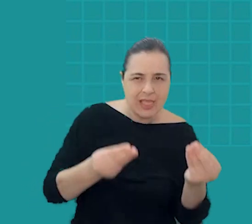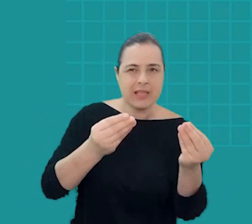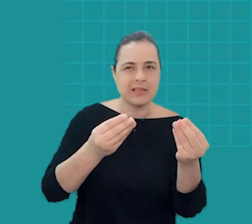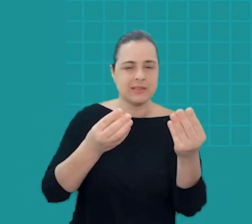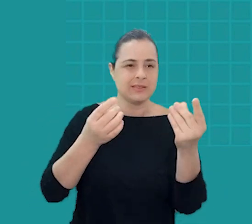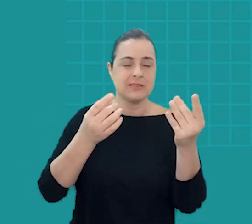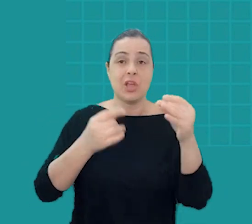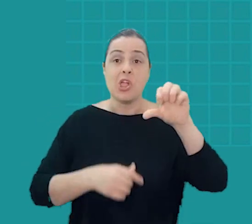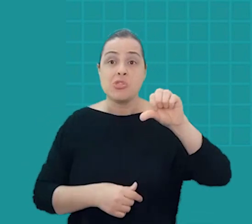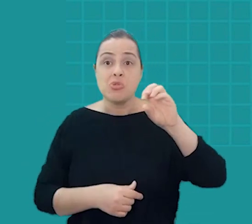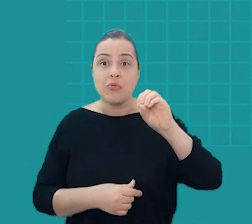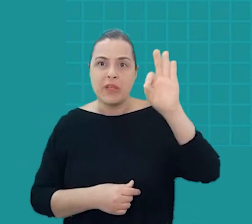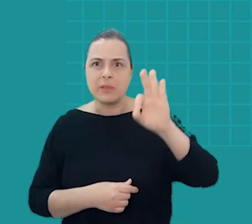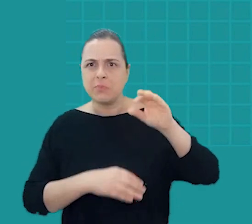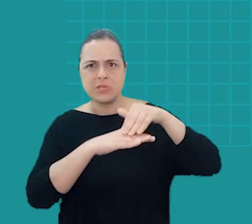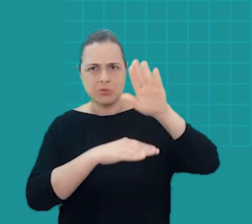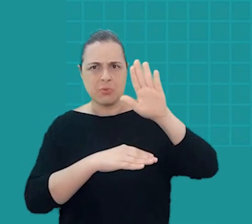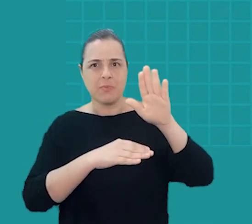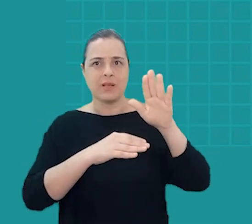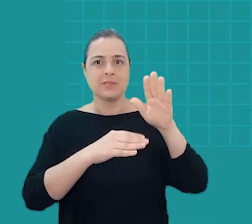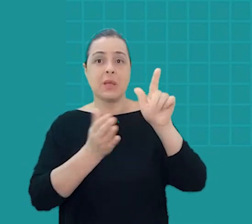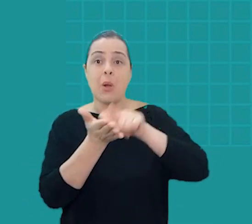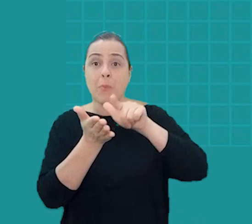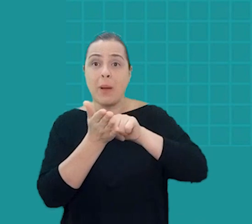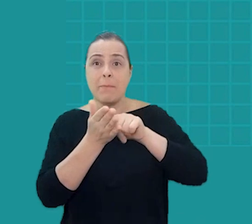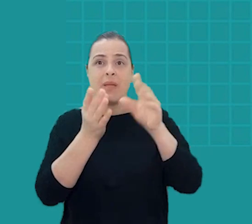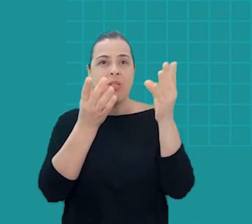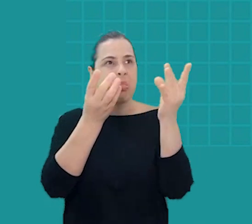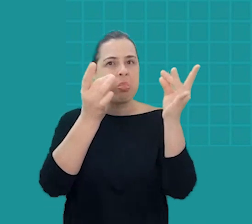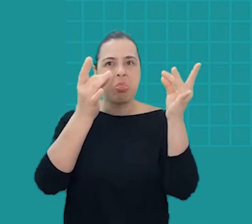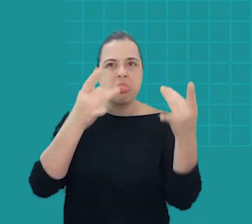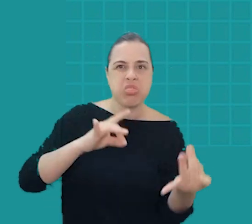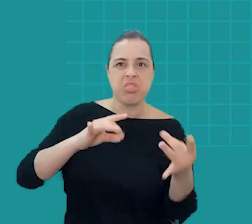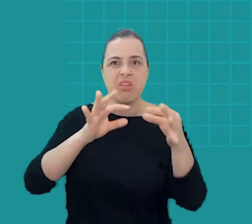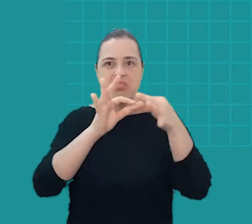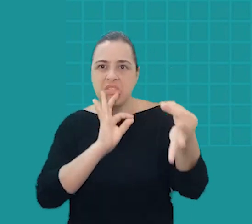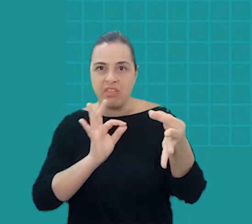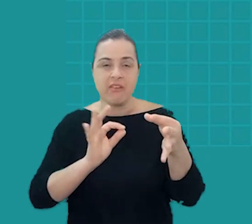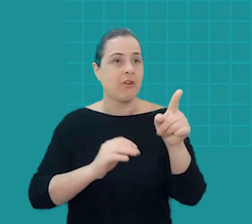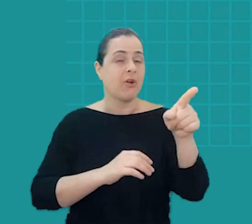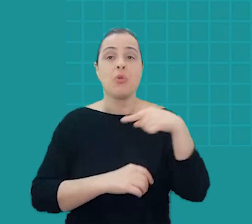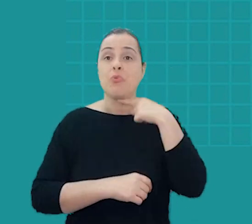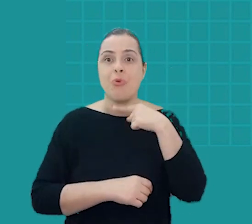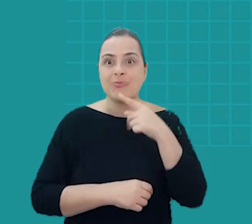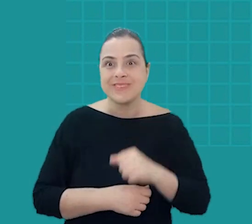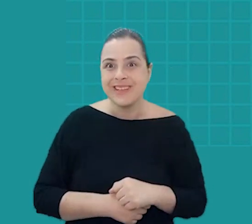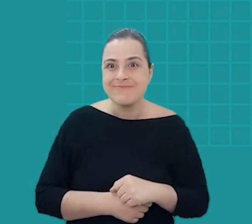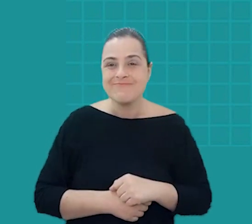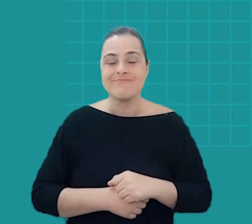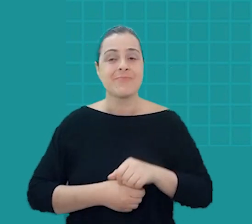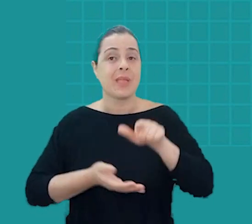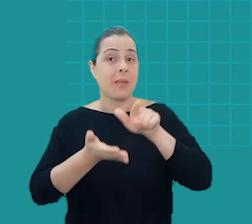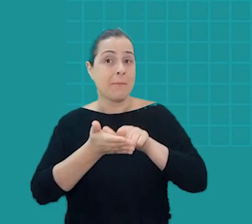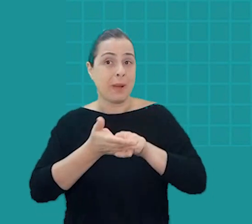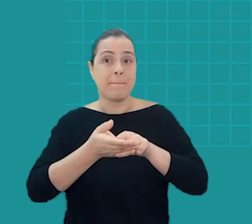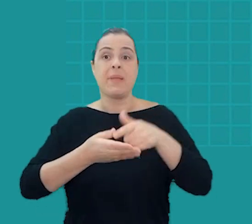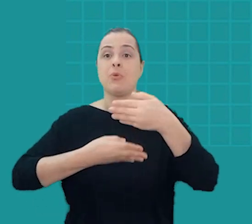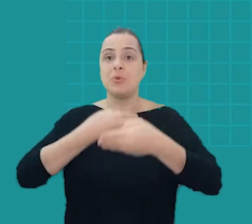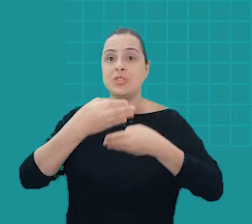TV? Ou você quer que eles sejam, que eu brinco, até um Abílio Diniz, pedalando, tendo outros filhos,